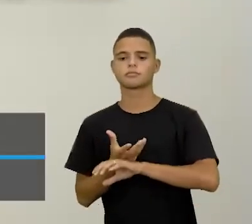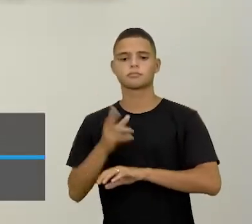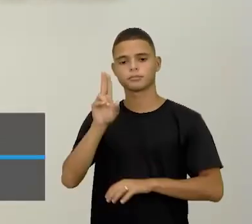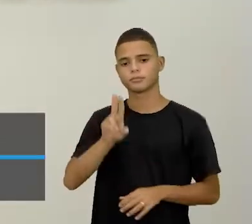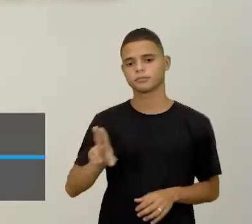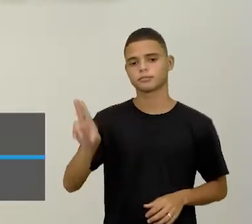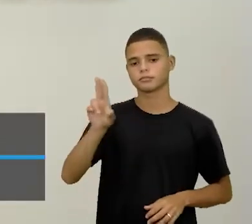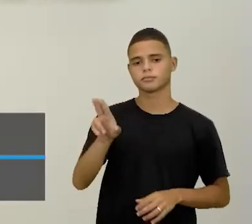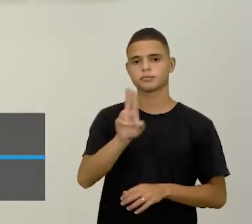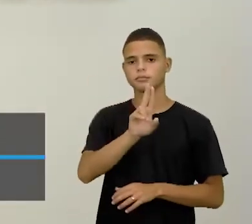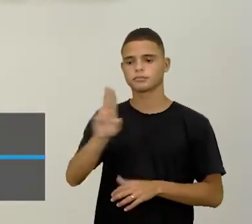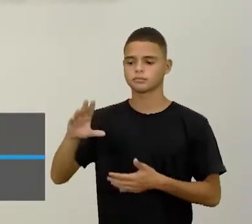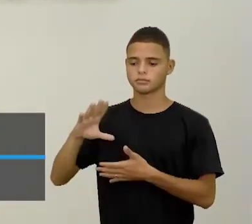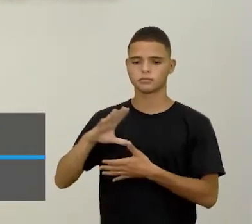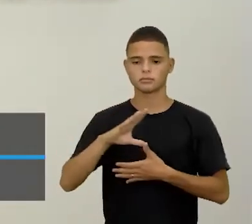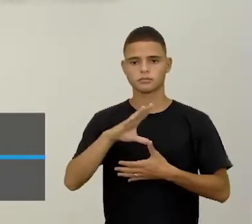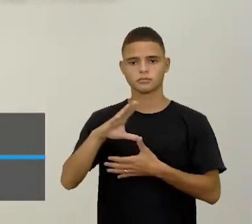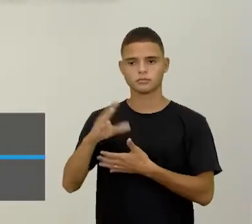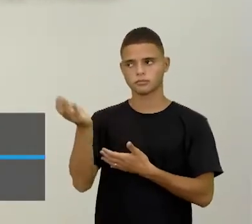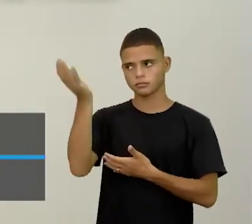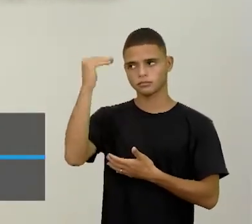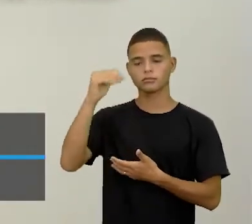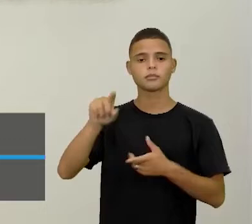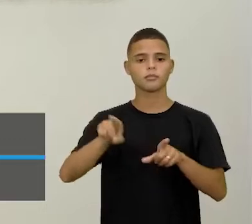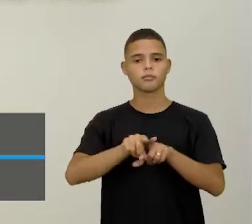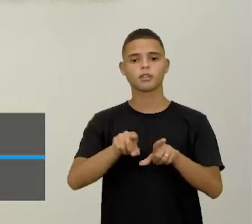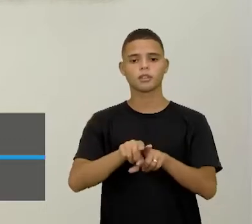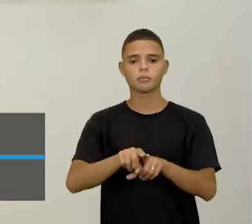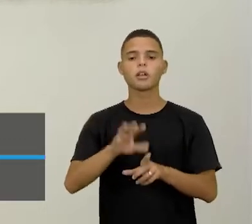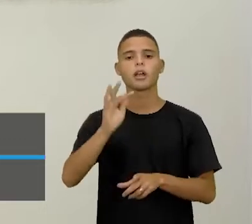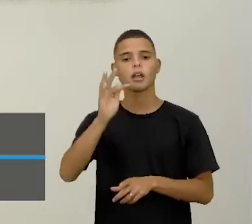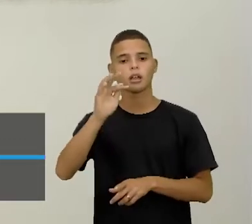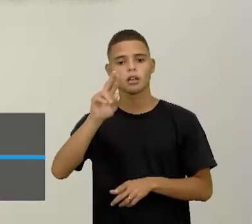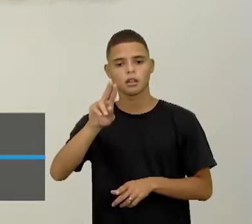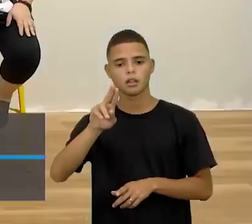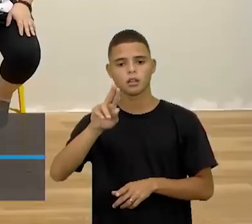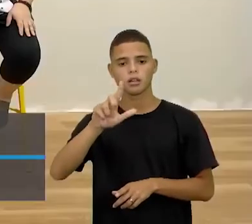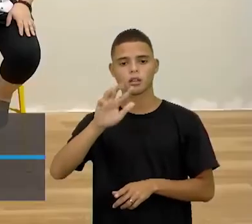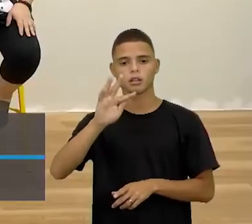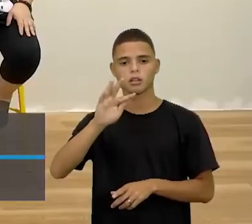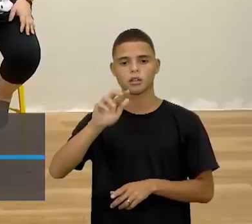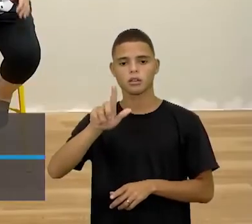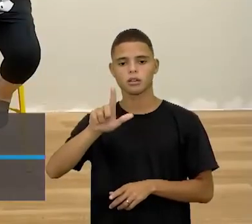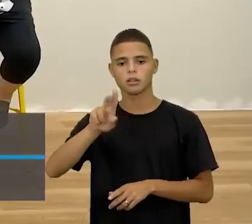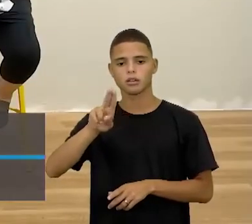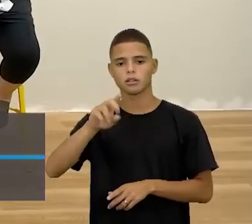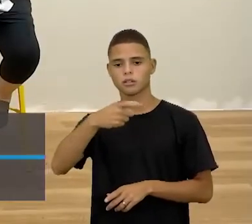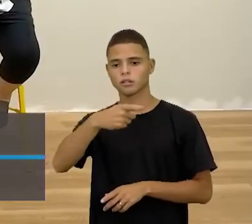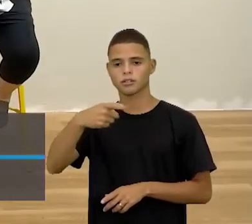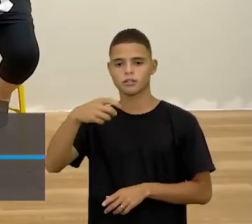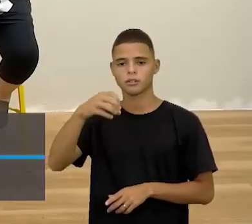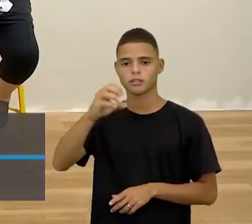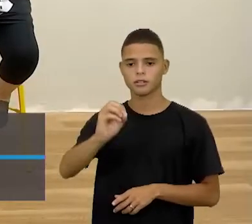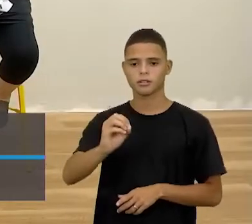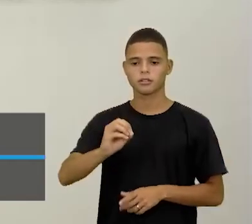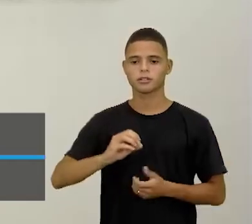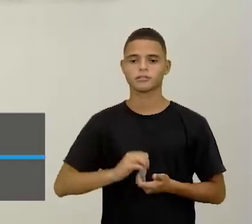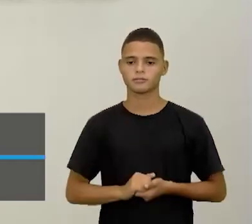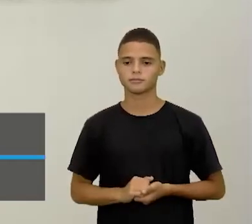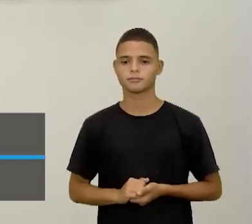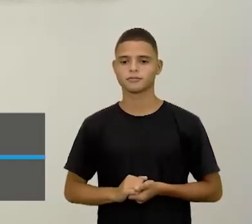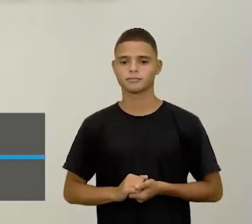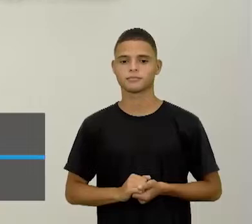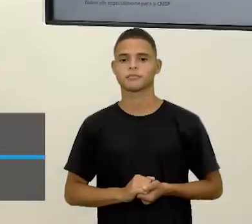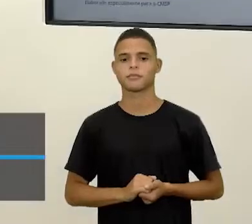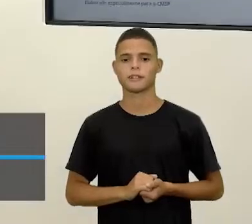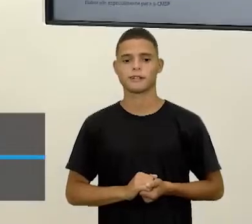utilizam com o nome de mapa mental, é um fluxograma. Não. Dá licença. É a área da